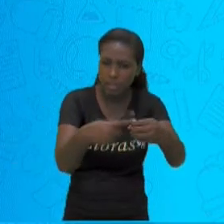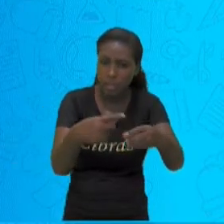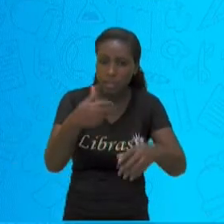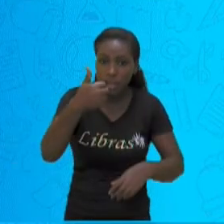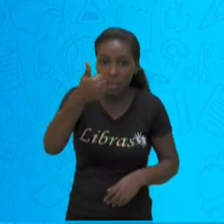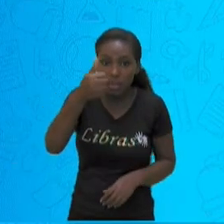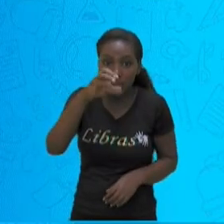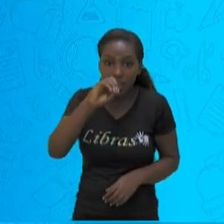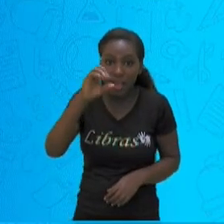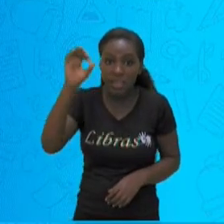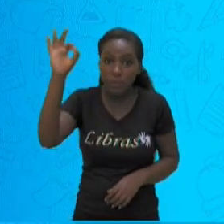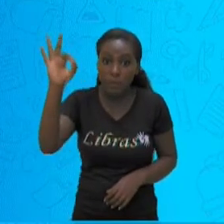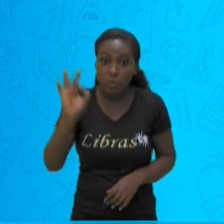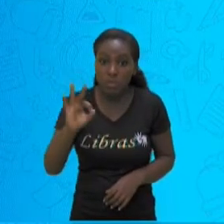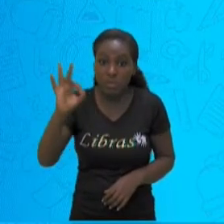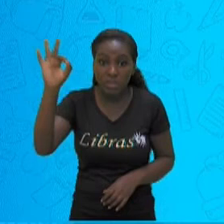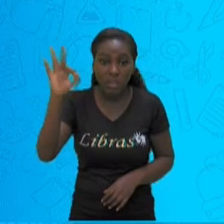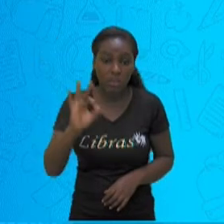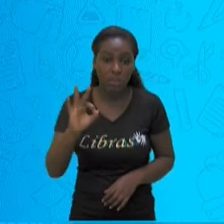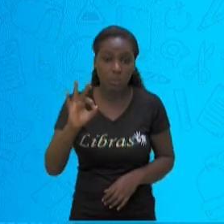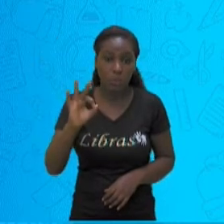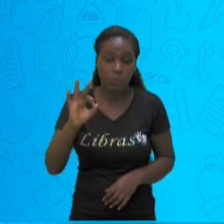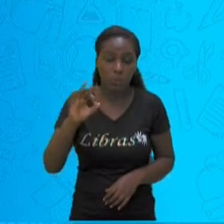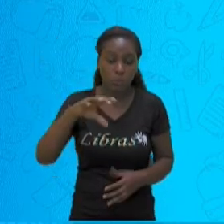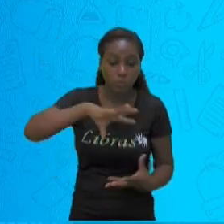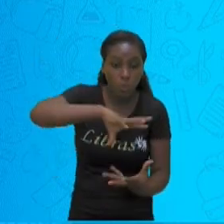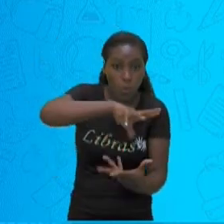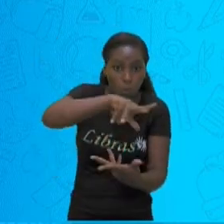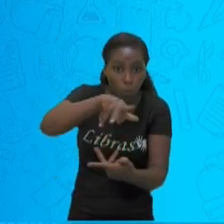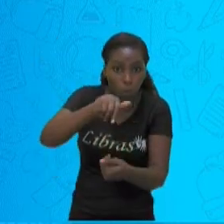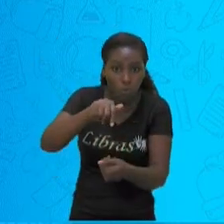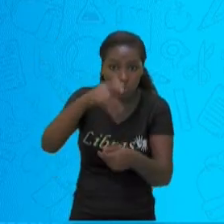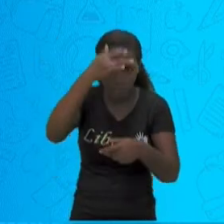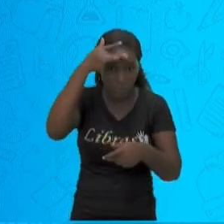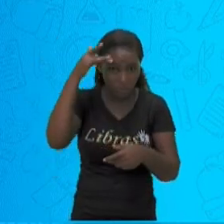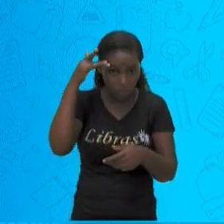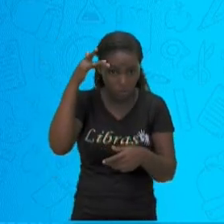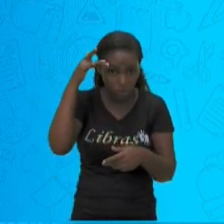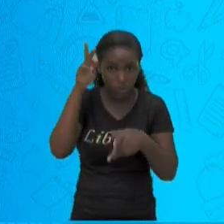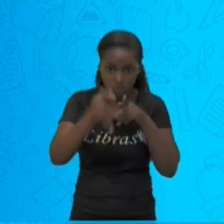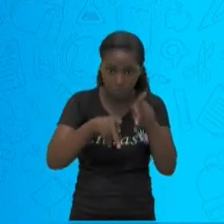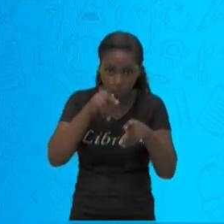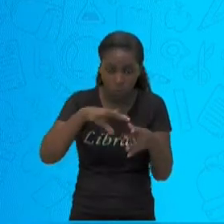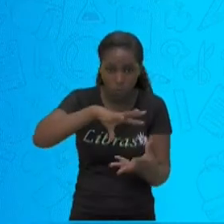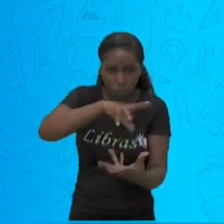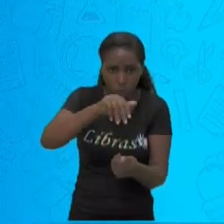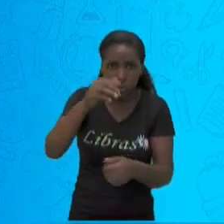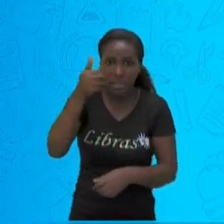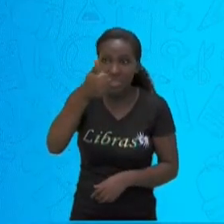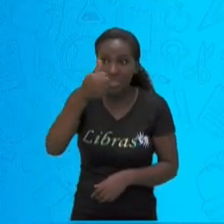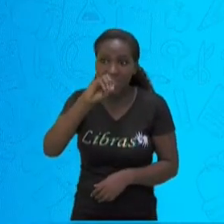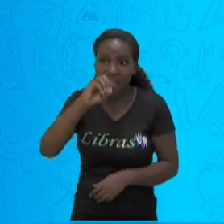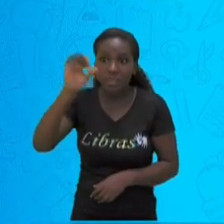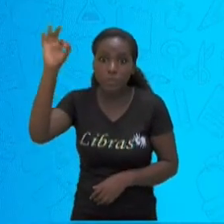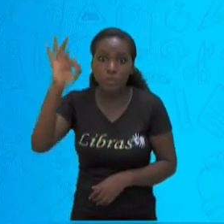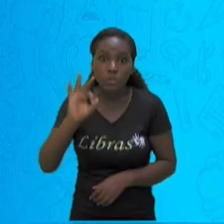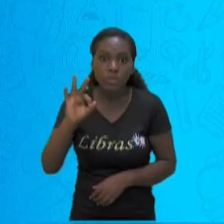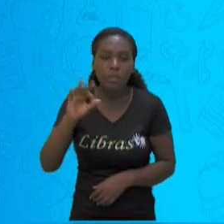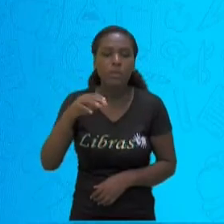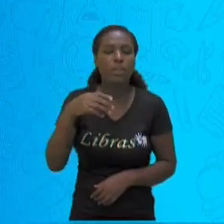população mundial não tem acesso sequer à energia elétrica, imagina a